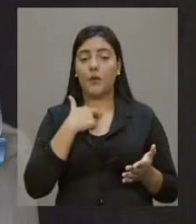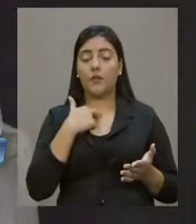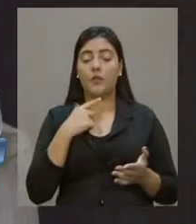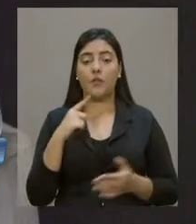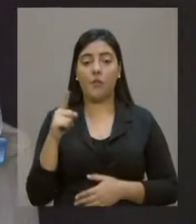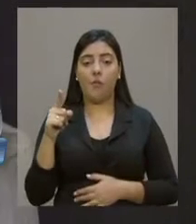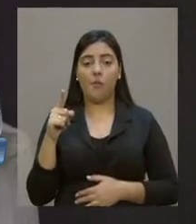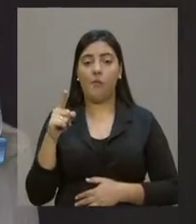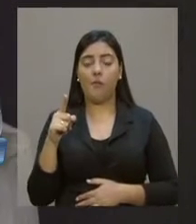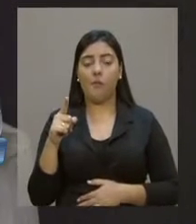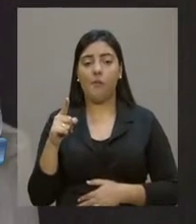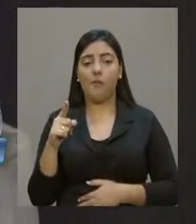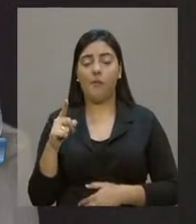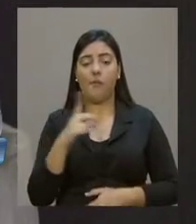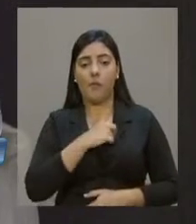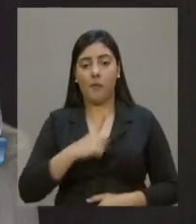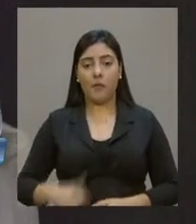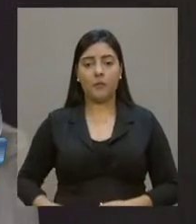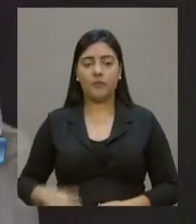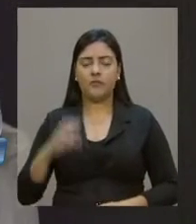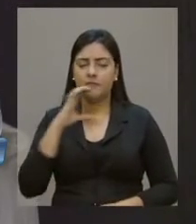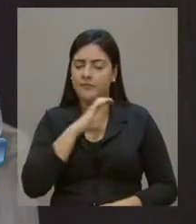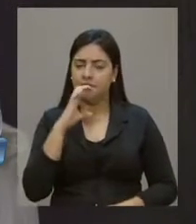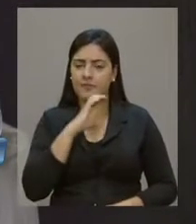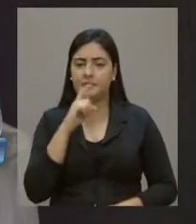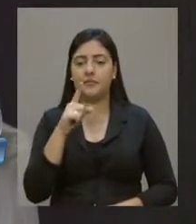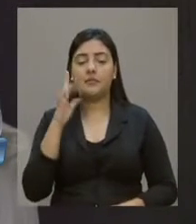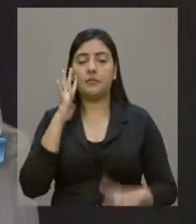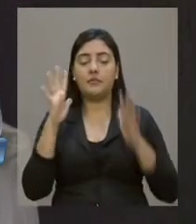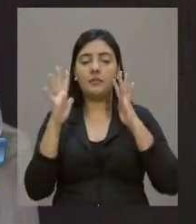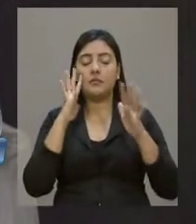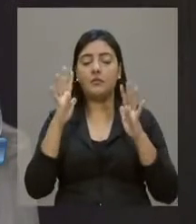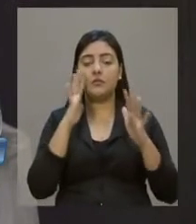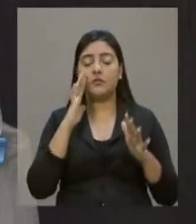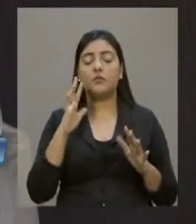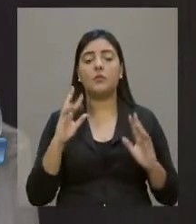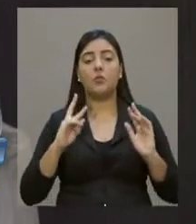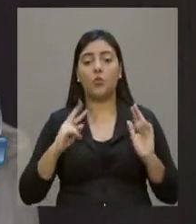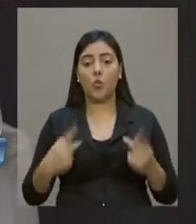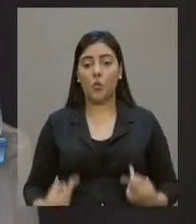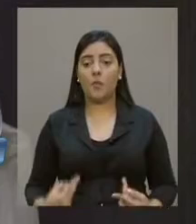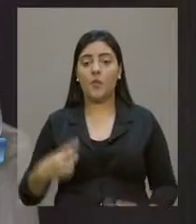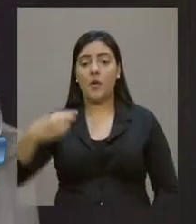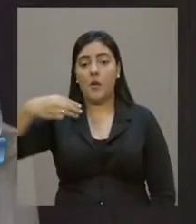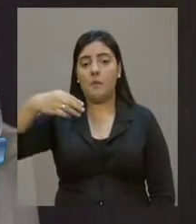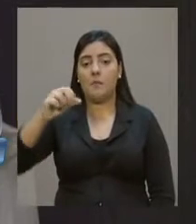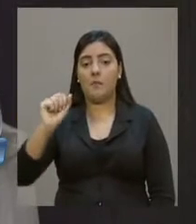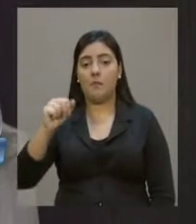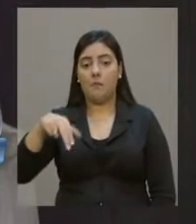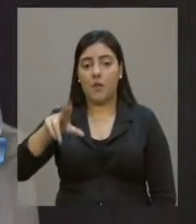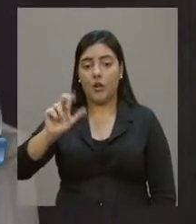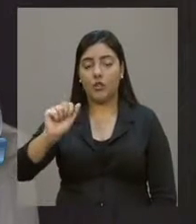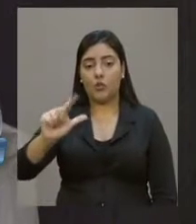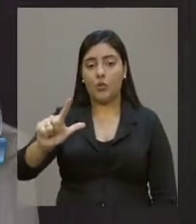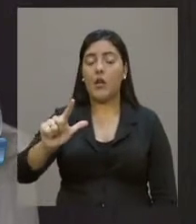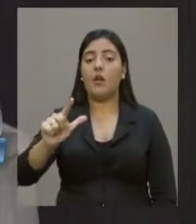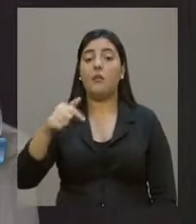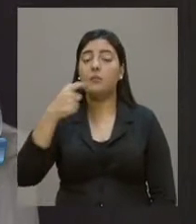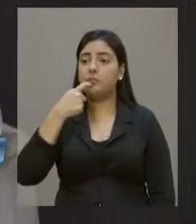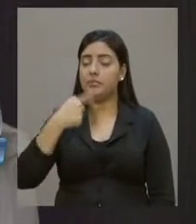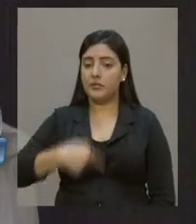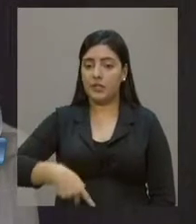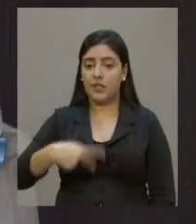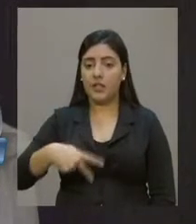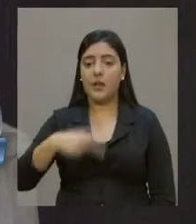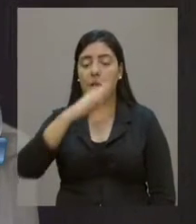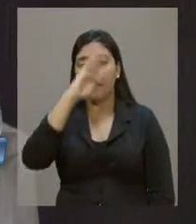Me permita, deputado Fernando, um grande pensador humanista Manuel Castells esteve há pouco no Brasil e disse